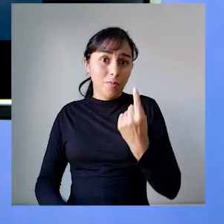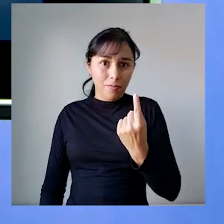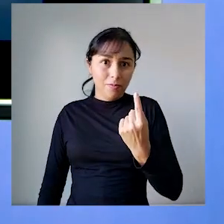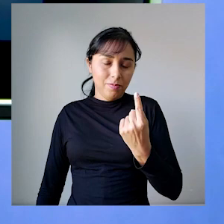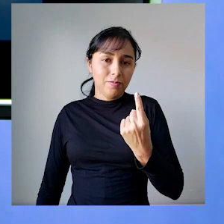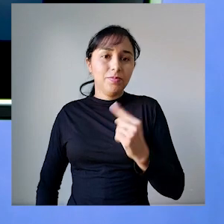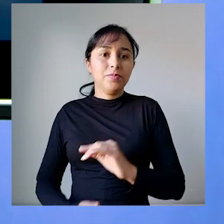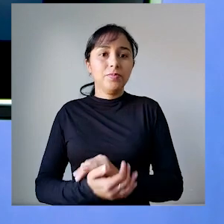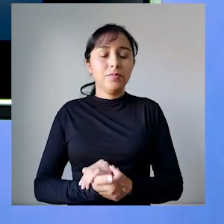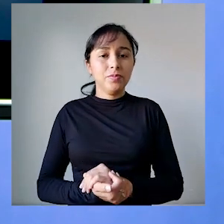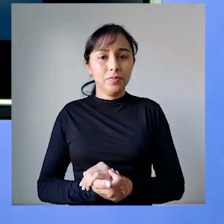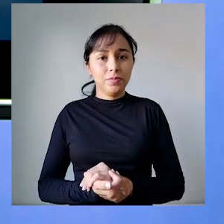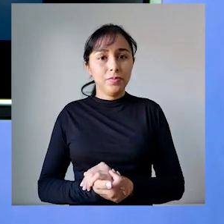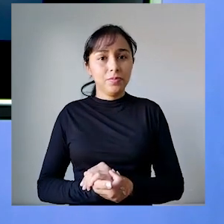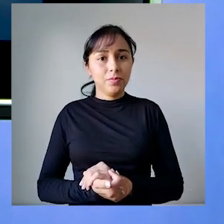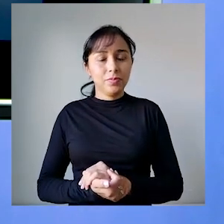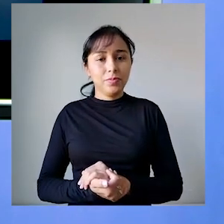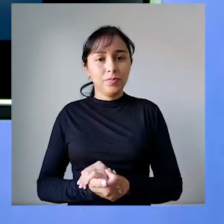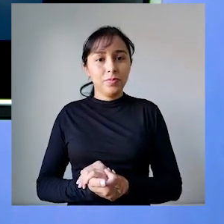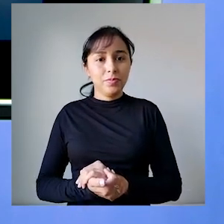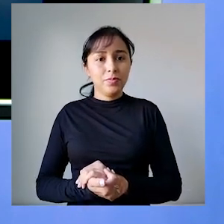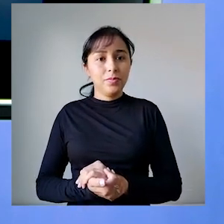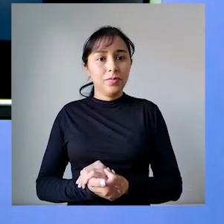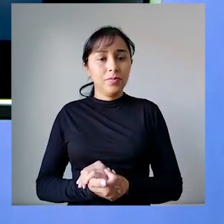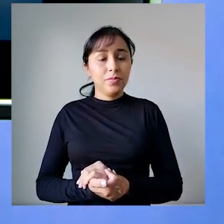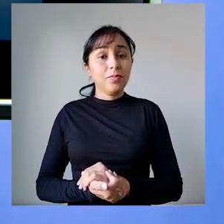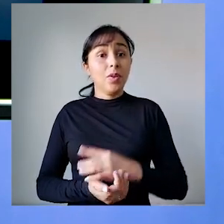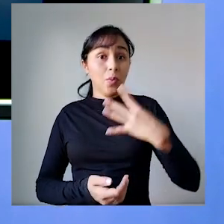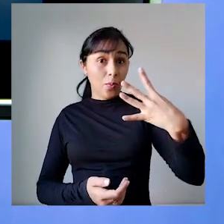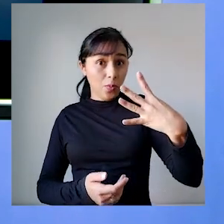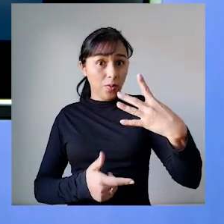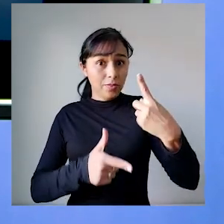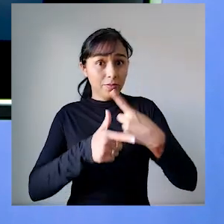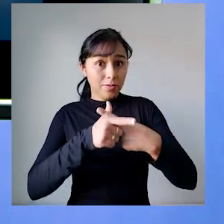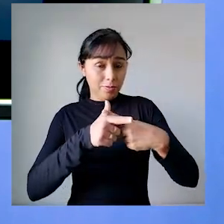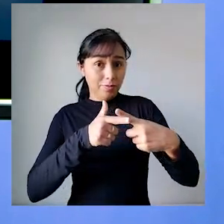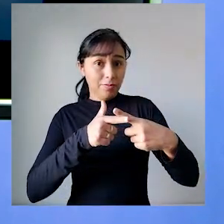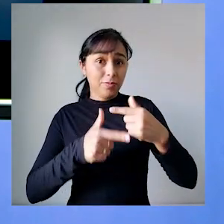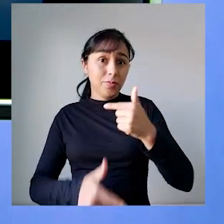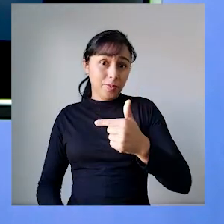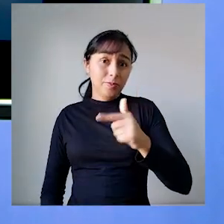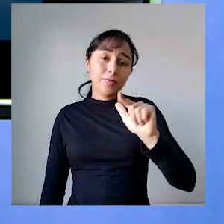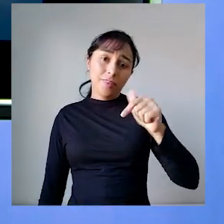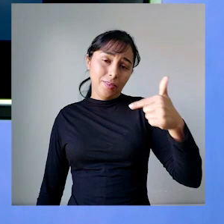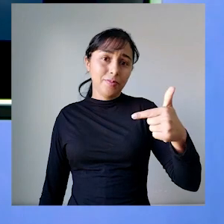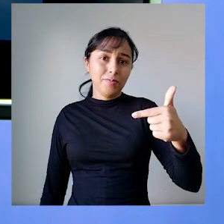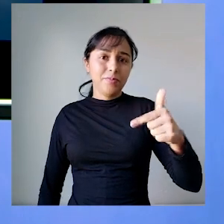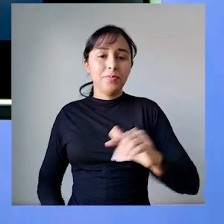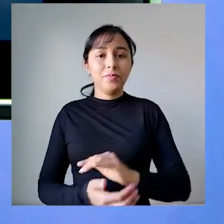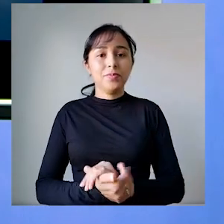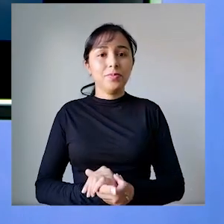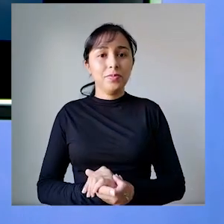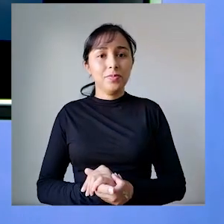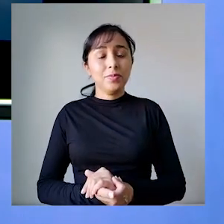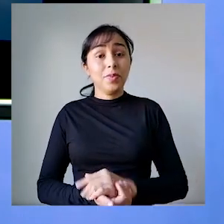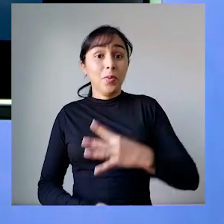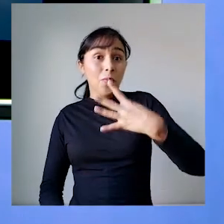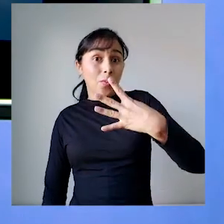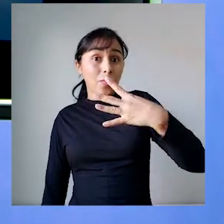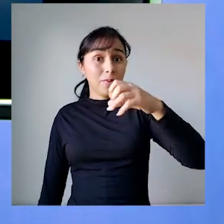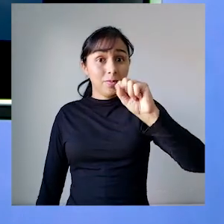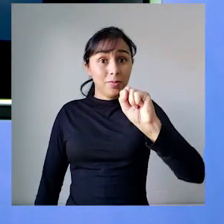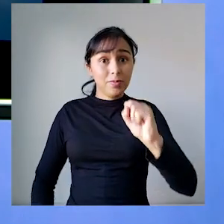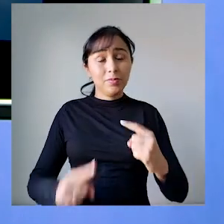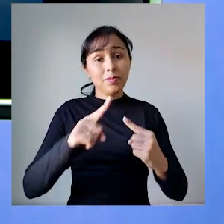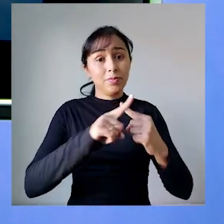1, beleza? Então essa multiplicação por 1 em cima não vai interferir, e 4 dividido para 2 é 2, então ficou